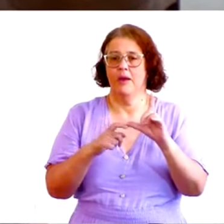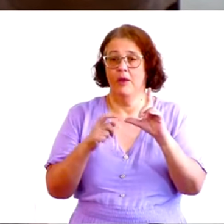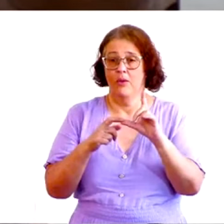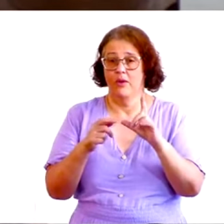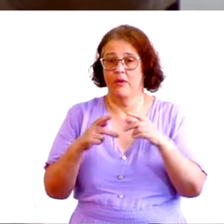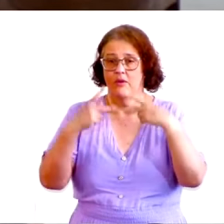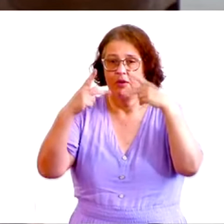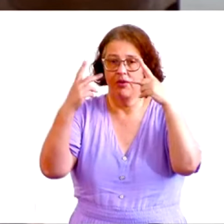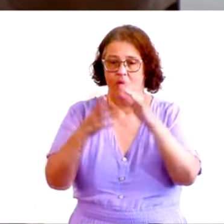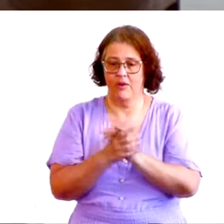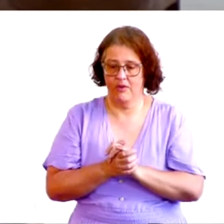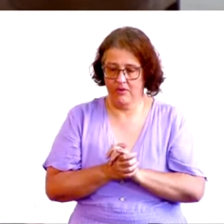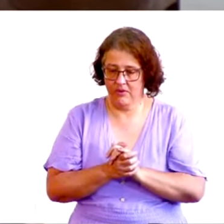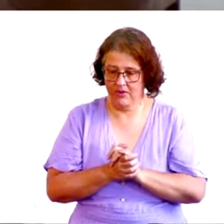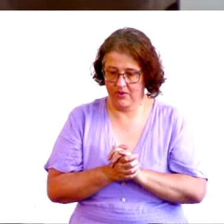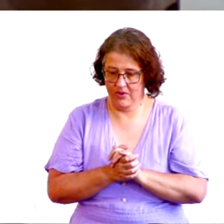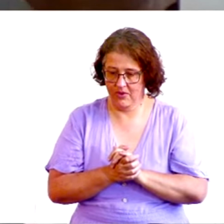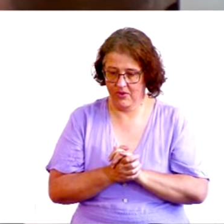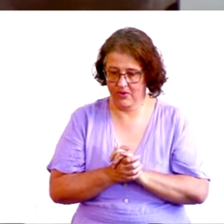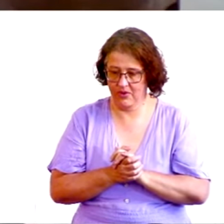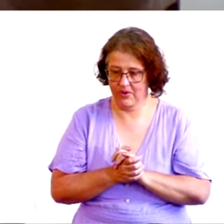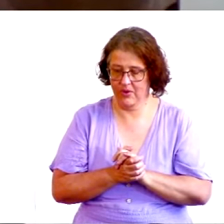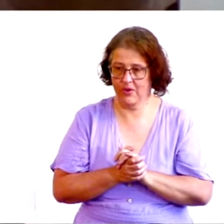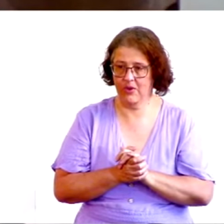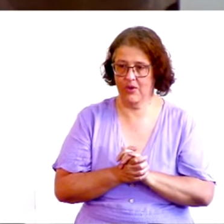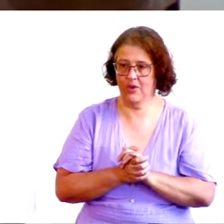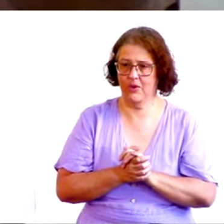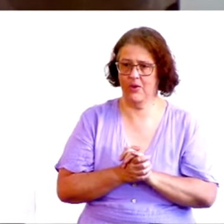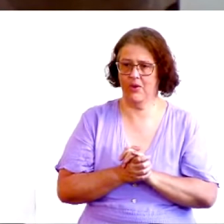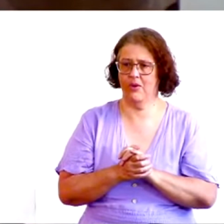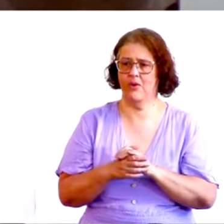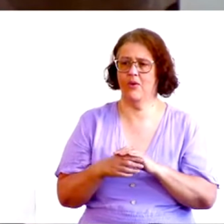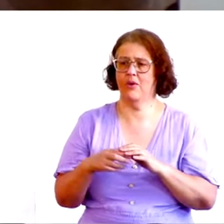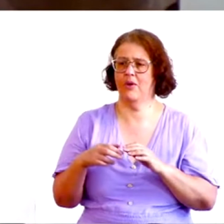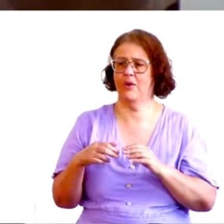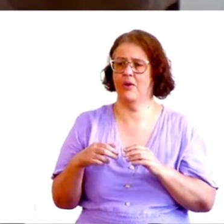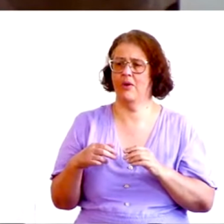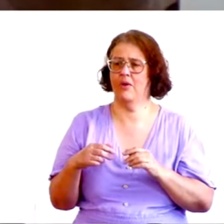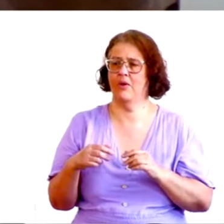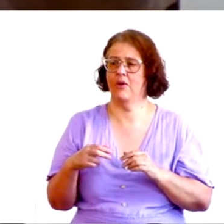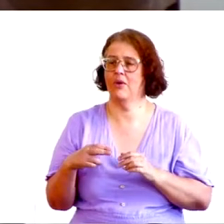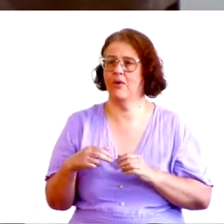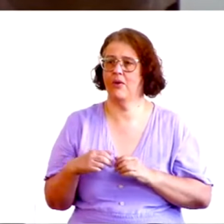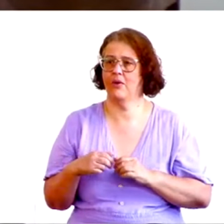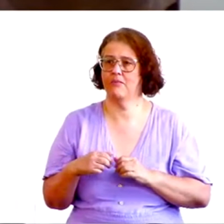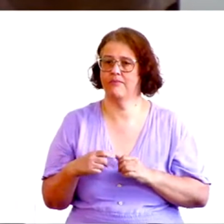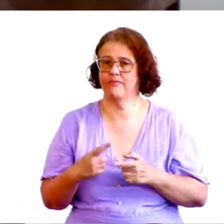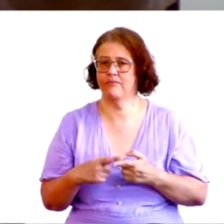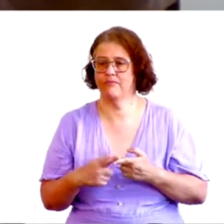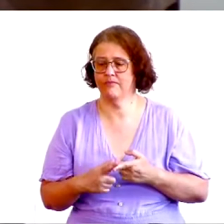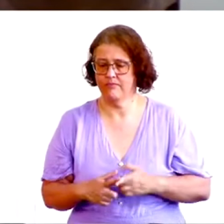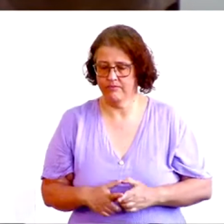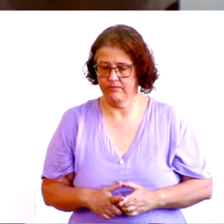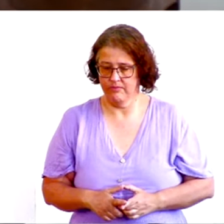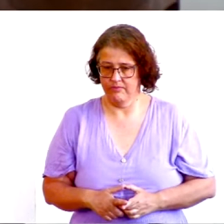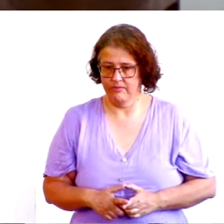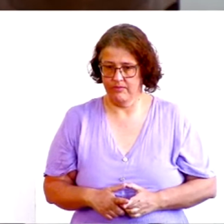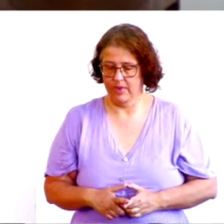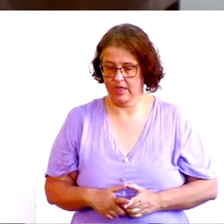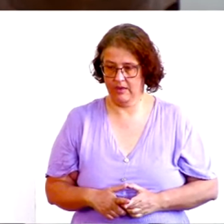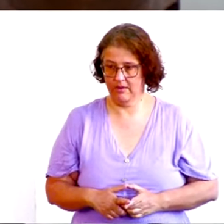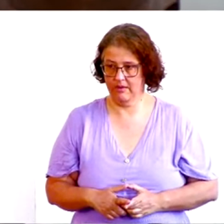nunca faltou a exortação nunca faltou um chamado de volta adoração nunca faltou como hoje não falta